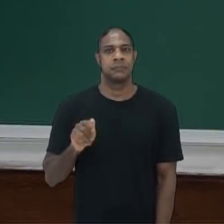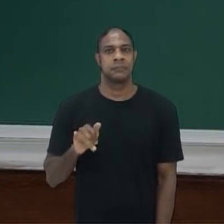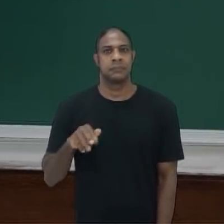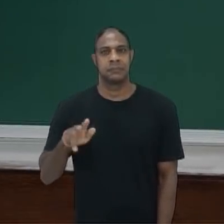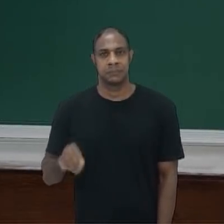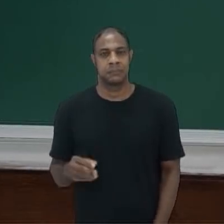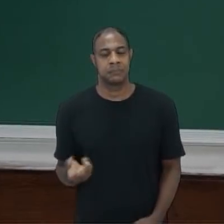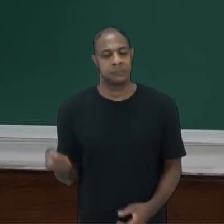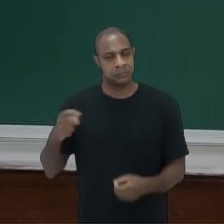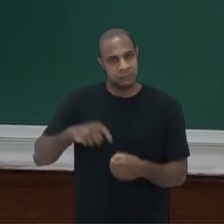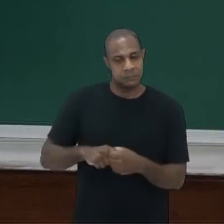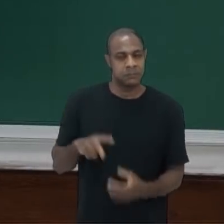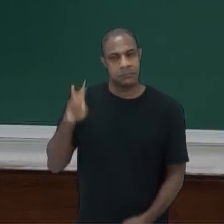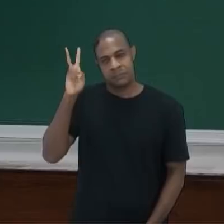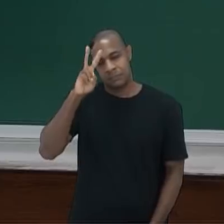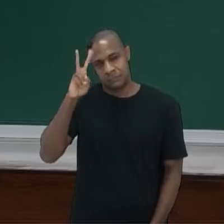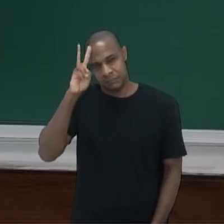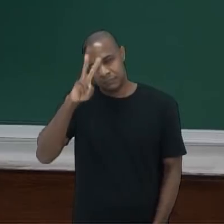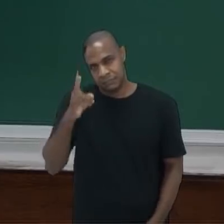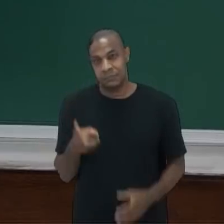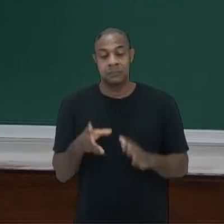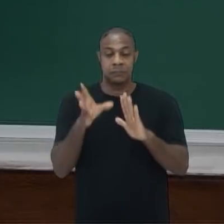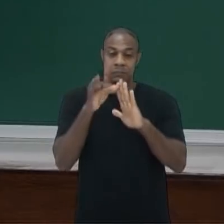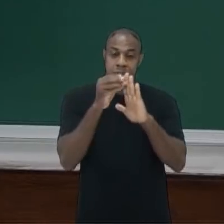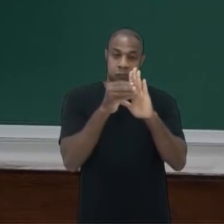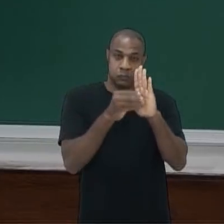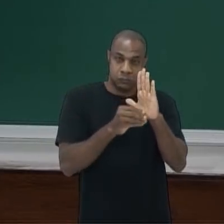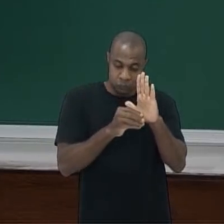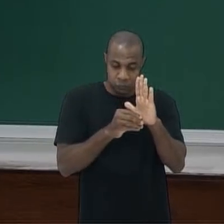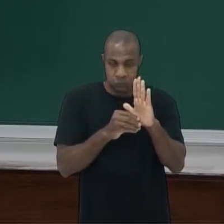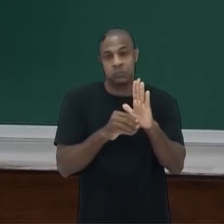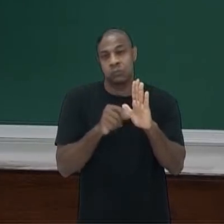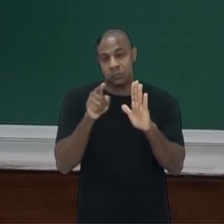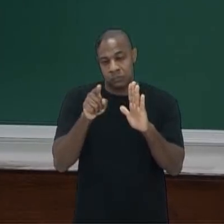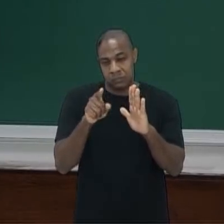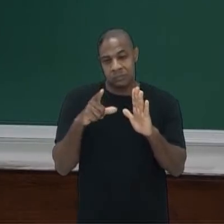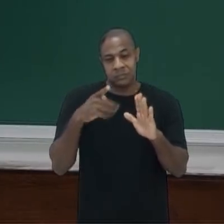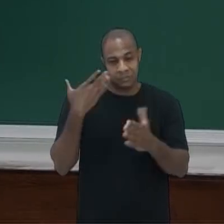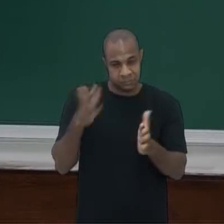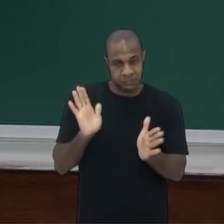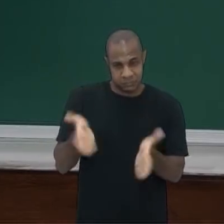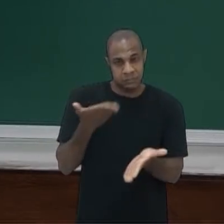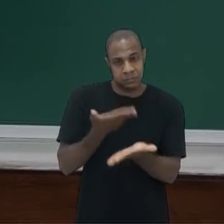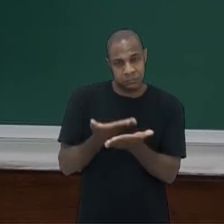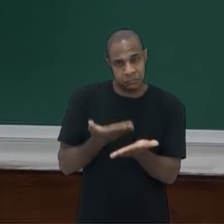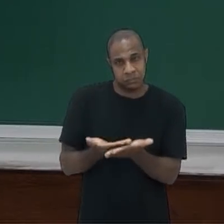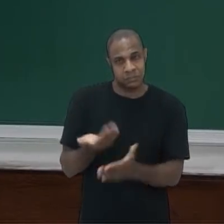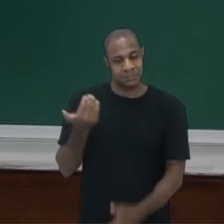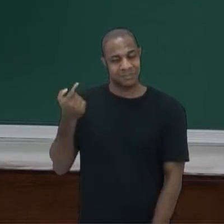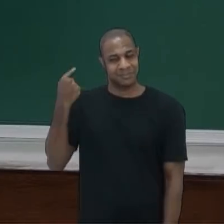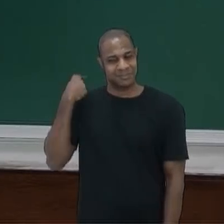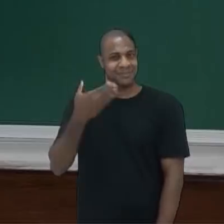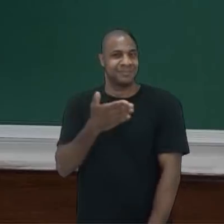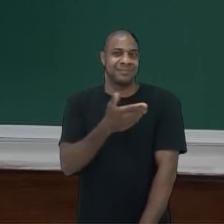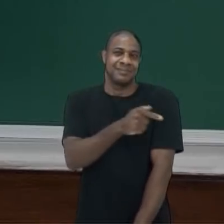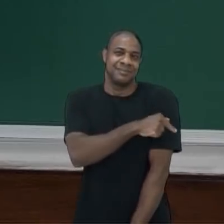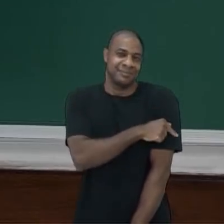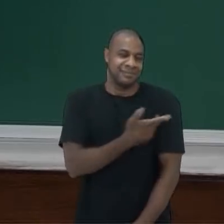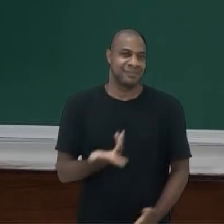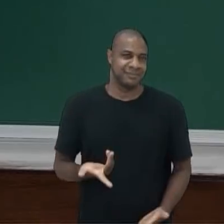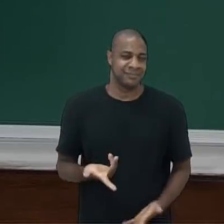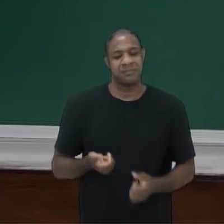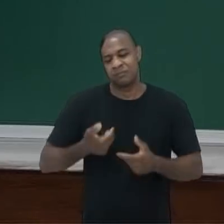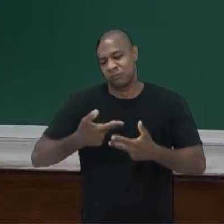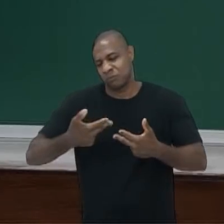gente relembrar mais assuntos que vocês tiveram no ano passado, isso no sétimo ano. Quanta coisa vocês